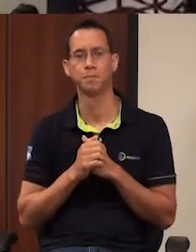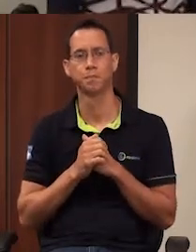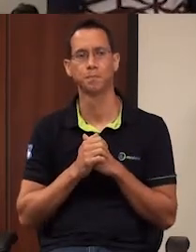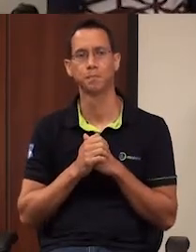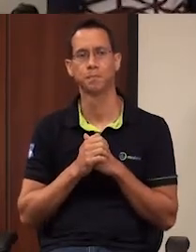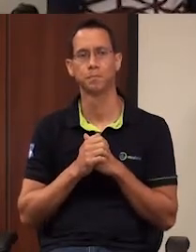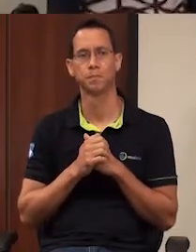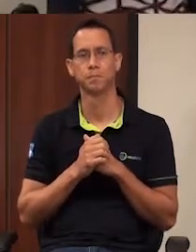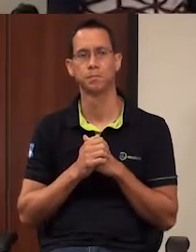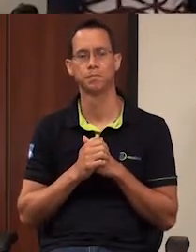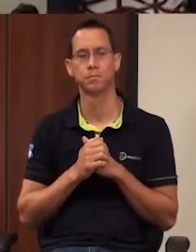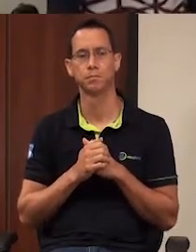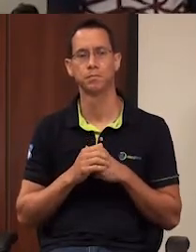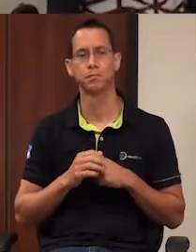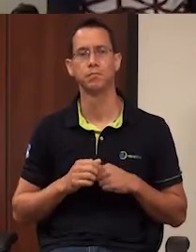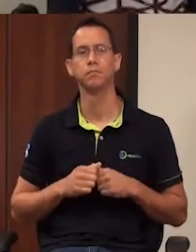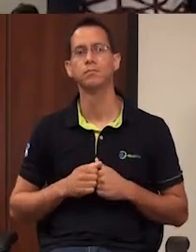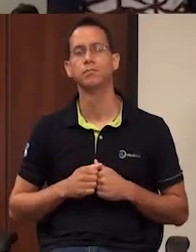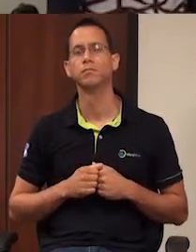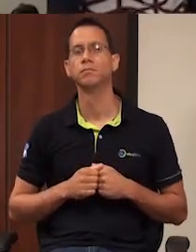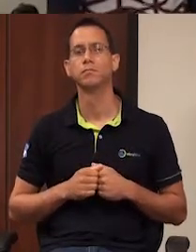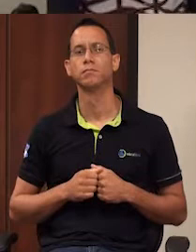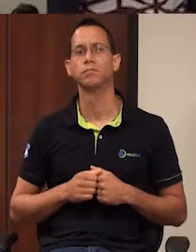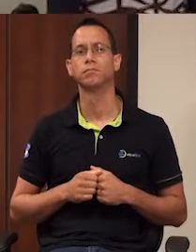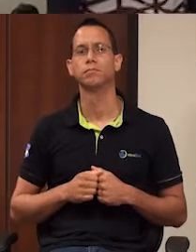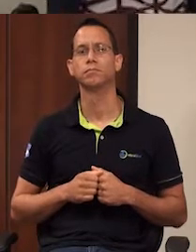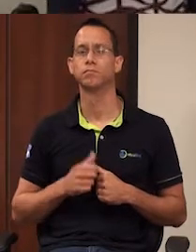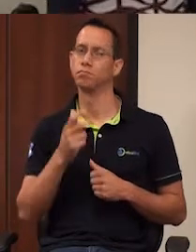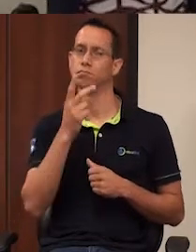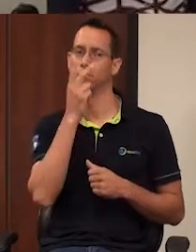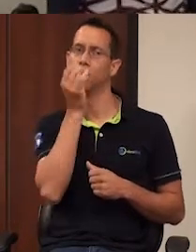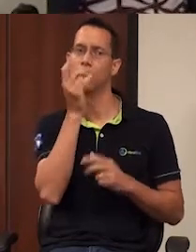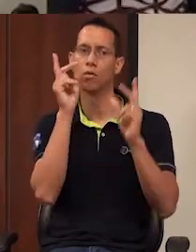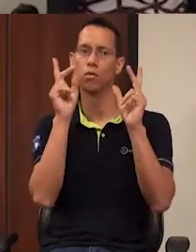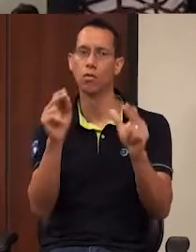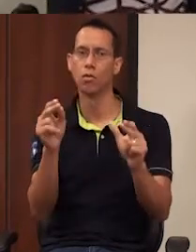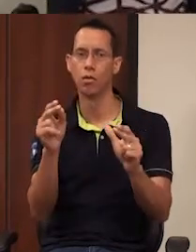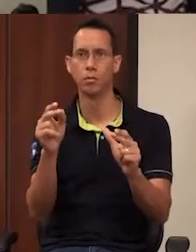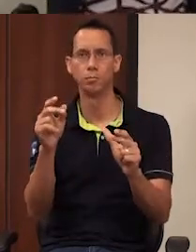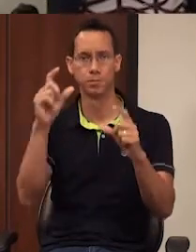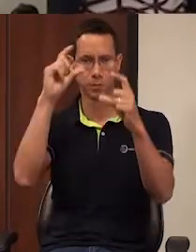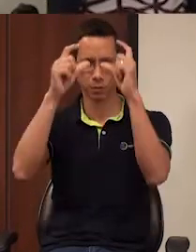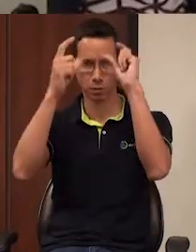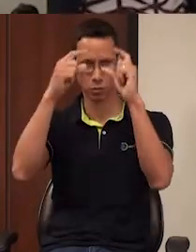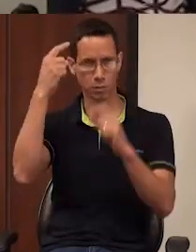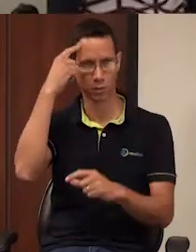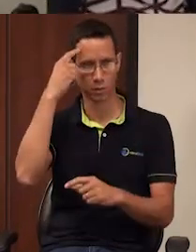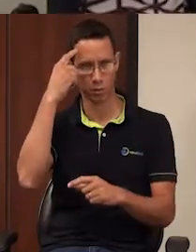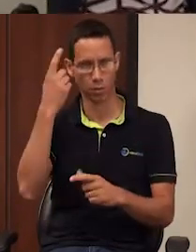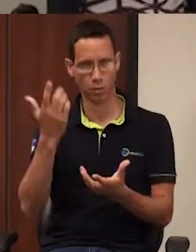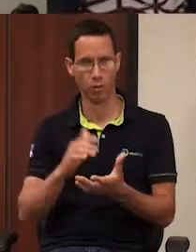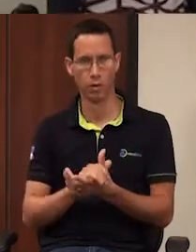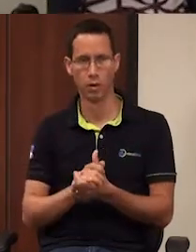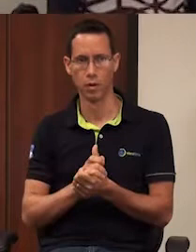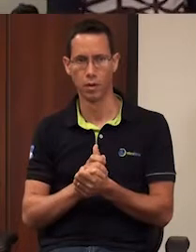que paralela, se a gente pensa a questão das deficiências com a questão do transtorno mental em si, né?